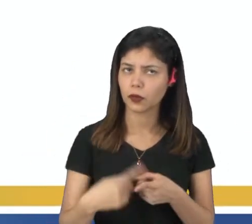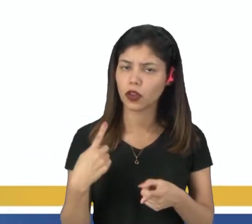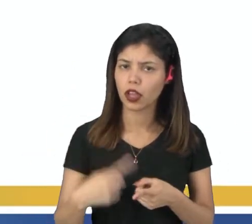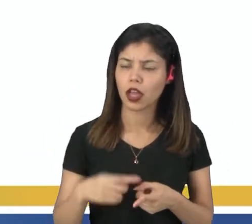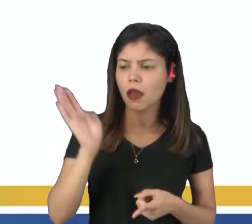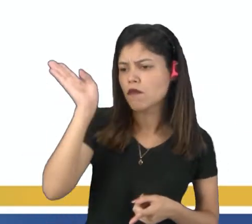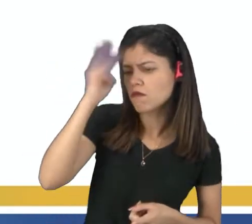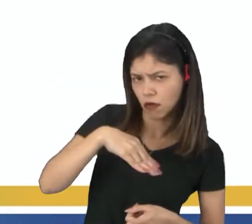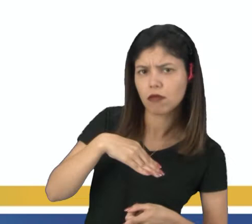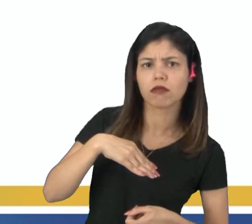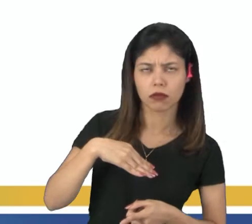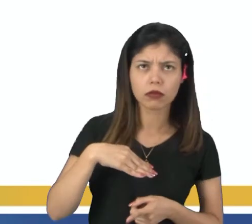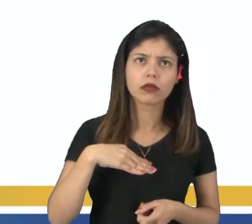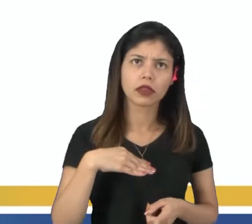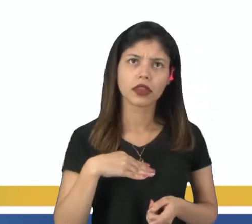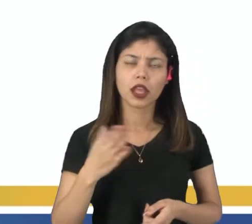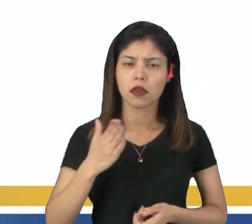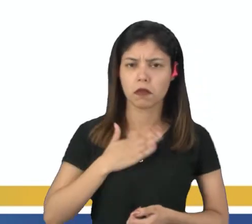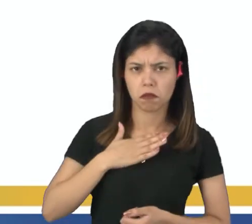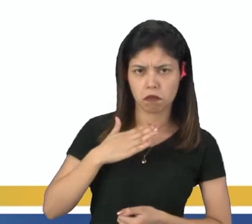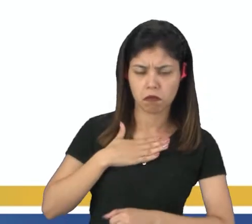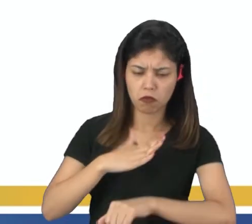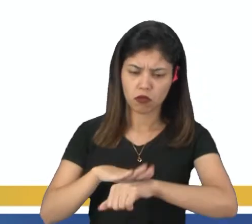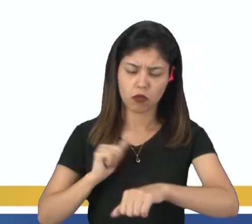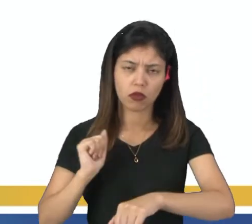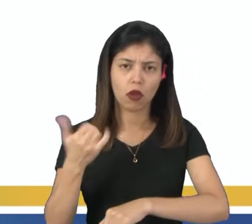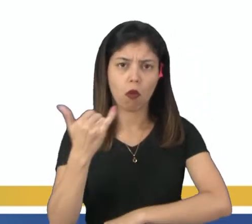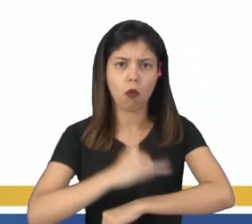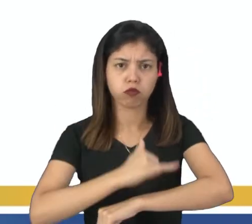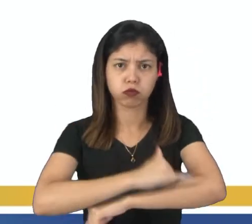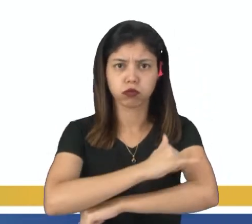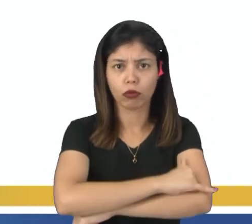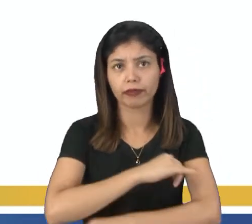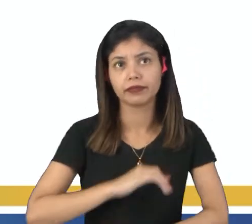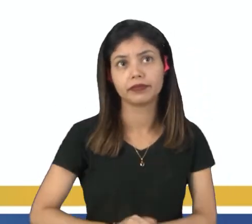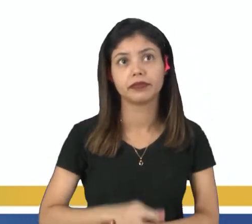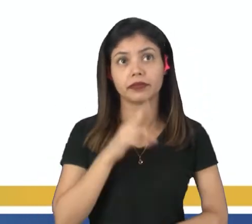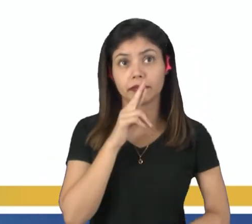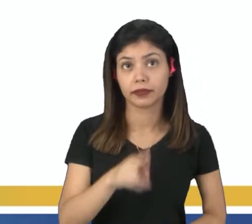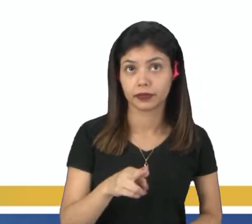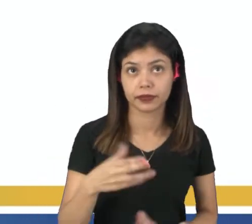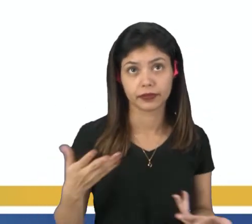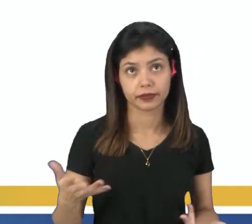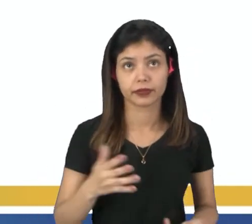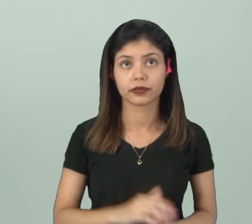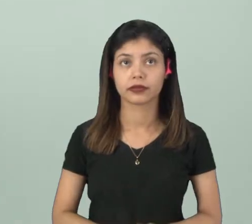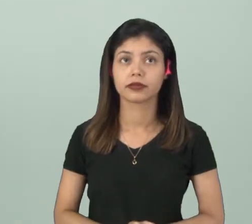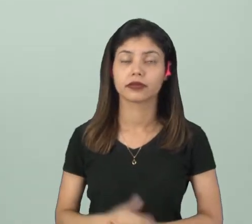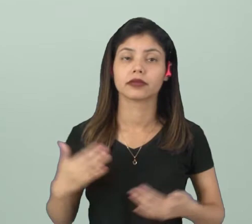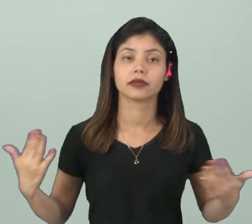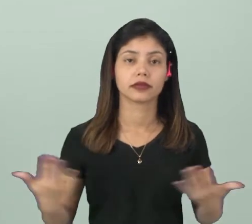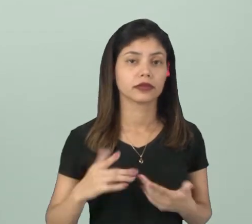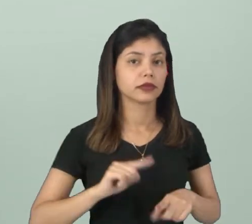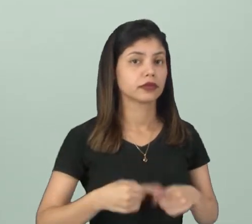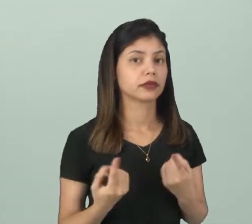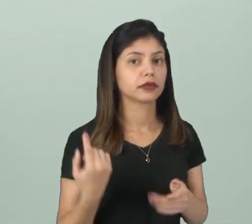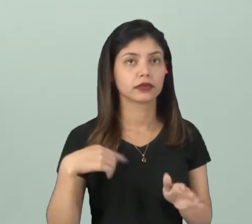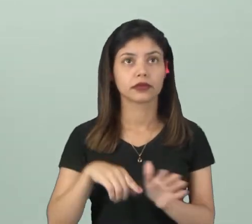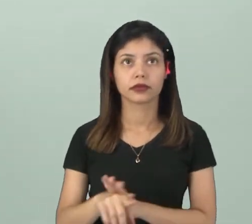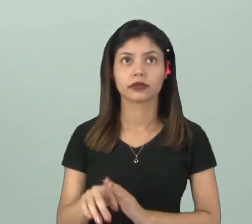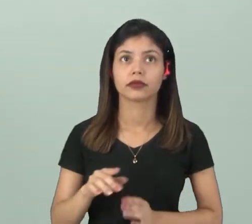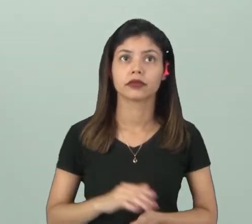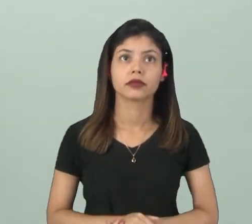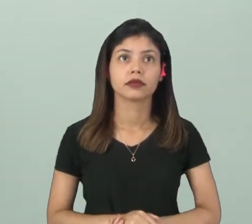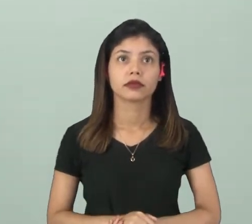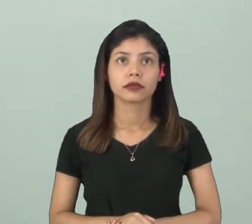foi mal educado e me chamou de gorda. Veja aí a resposta que está sendo dada. Agora vamos a mais uma questão.